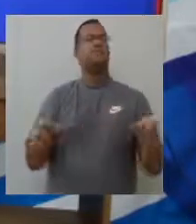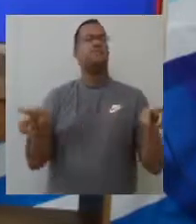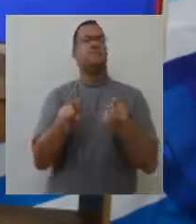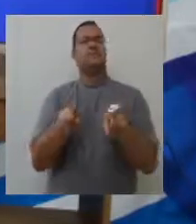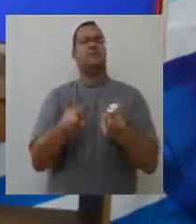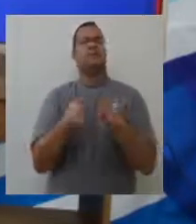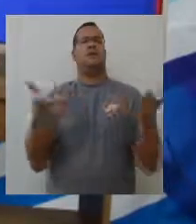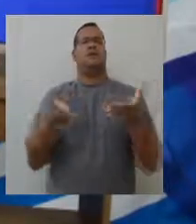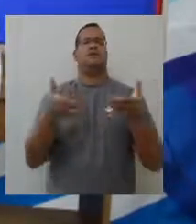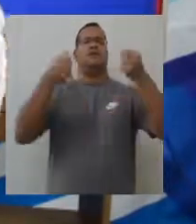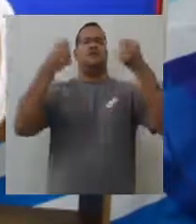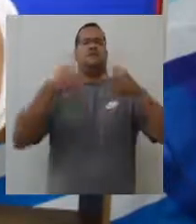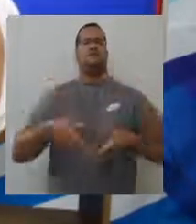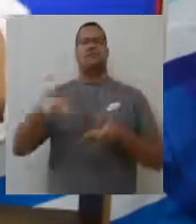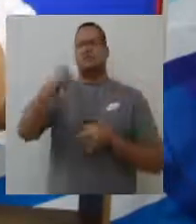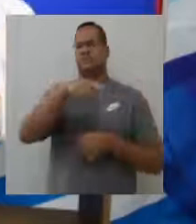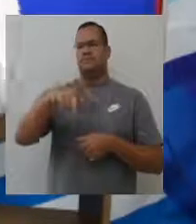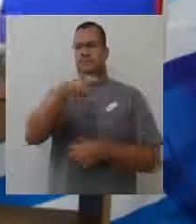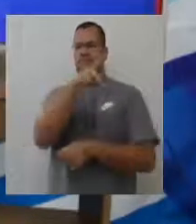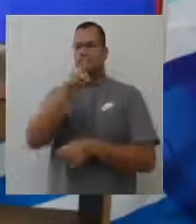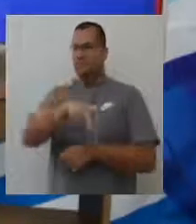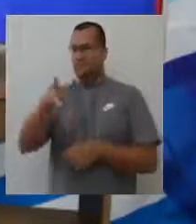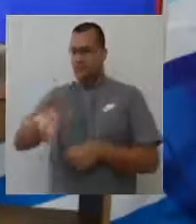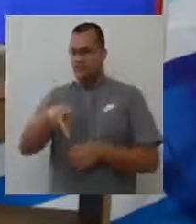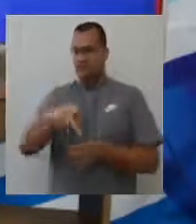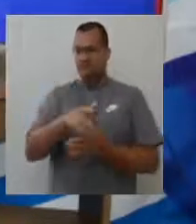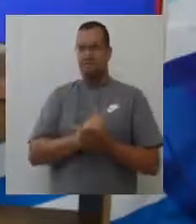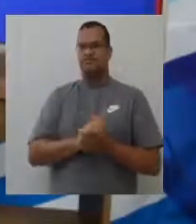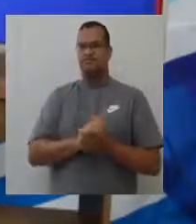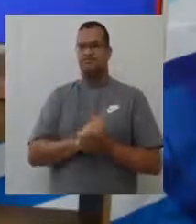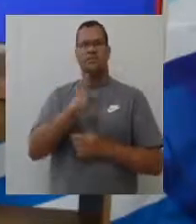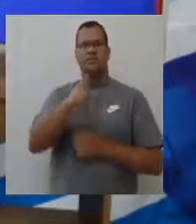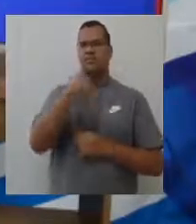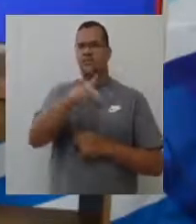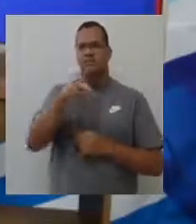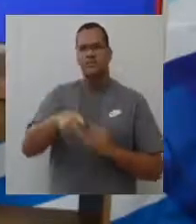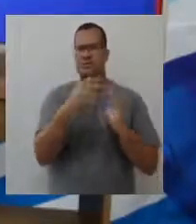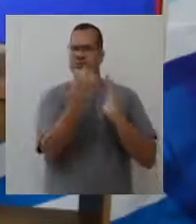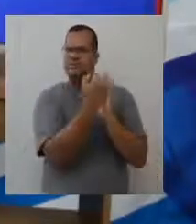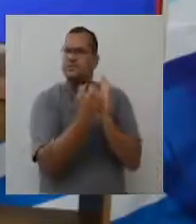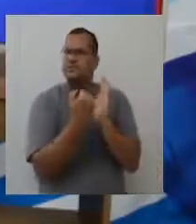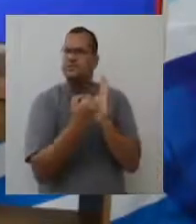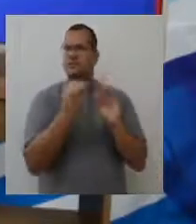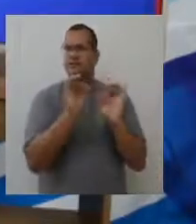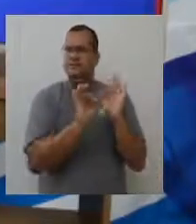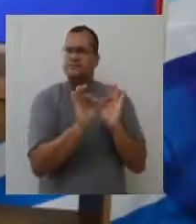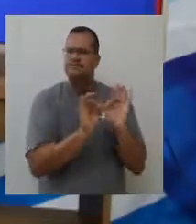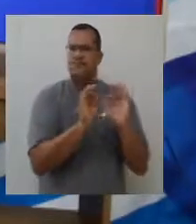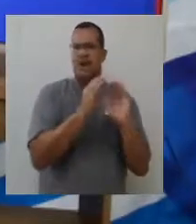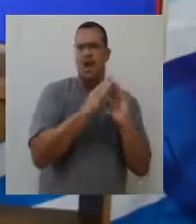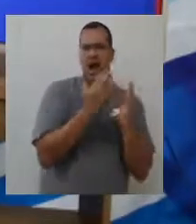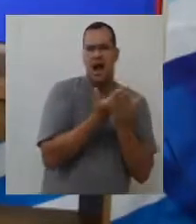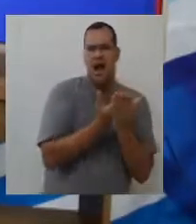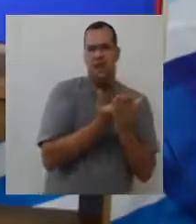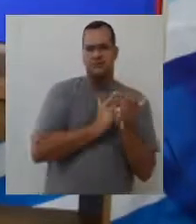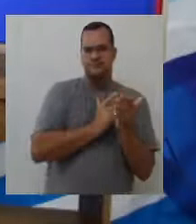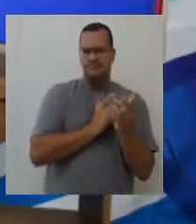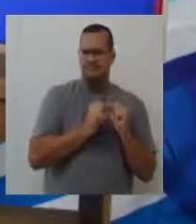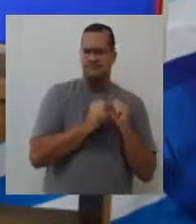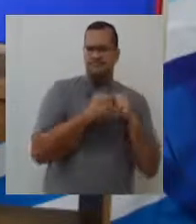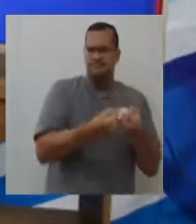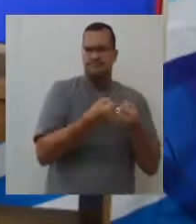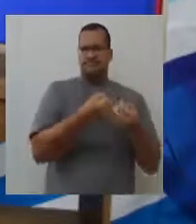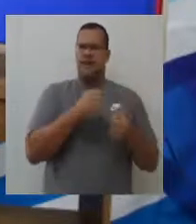falar para você, professor. Você, professor, que planeja as aulas, que com presteza e